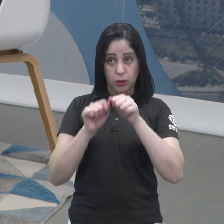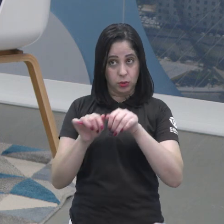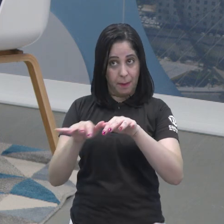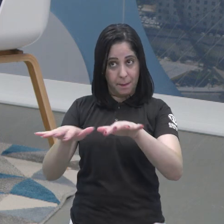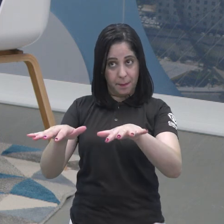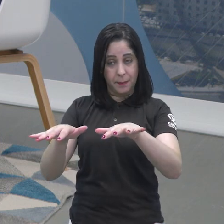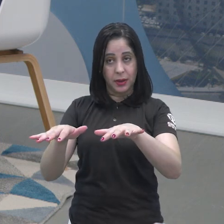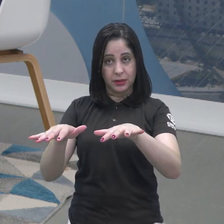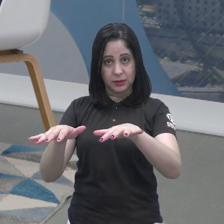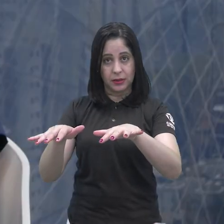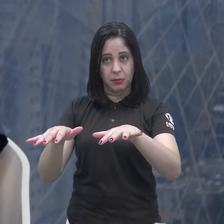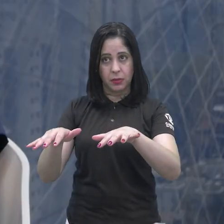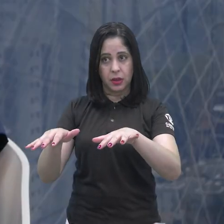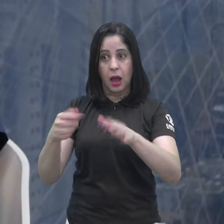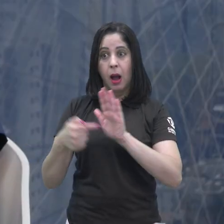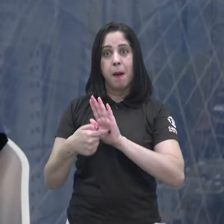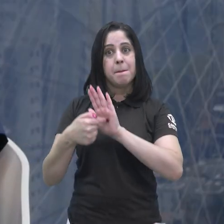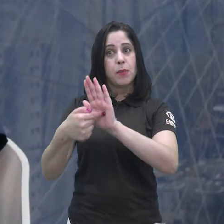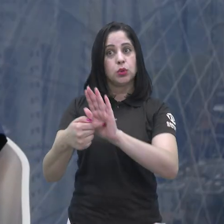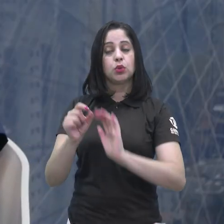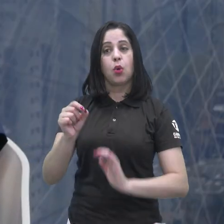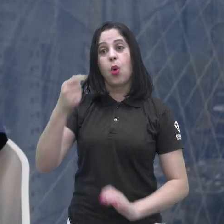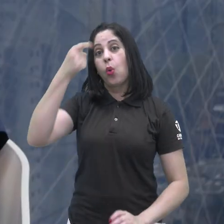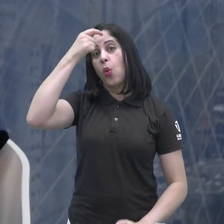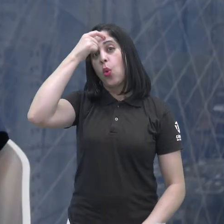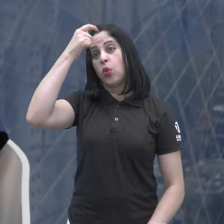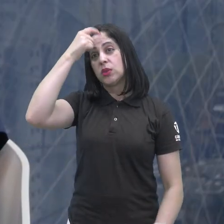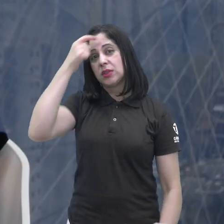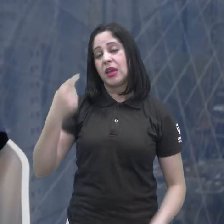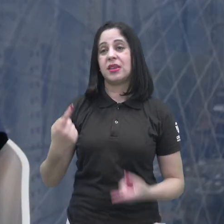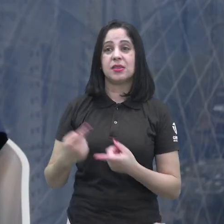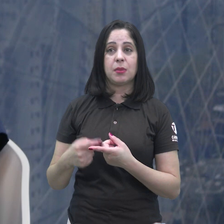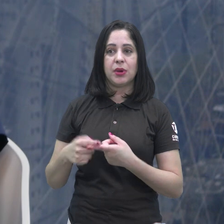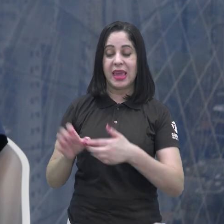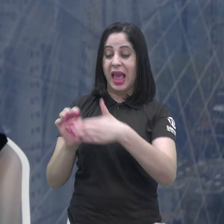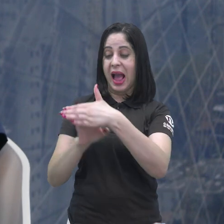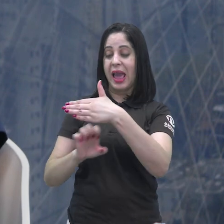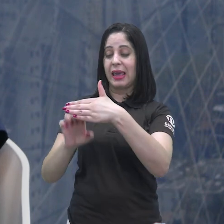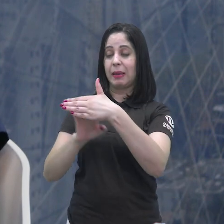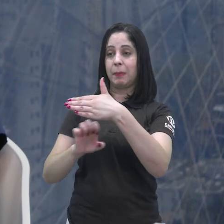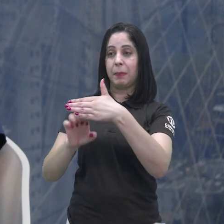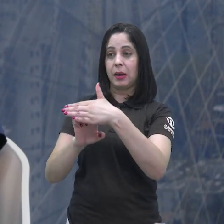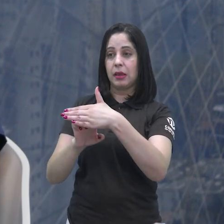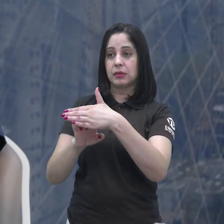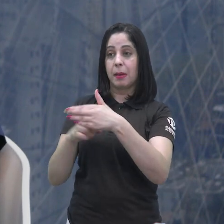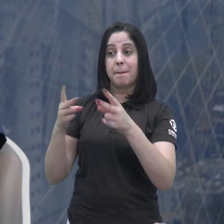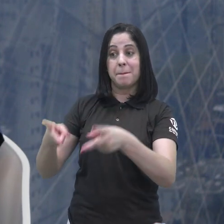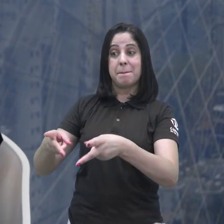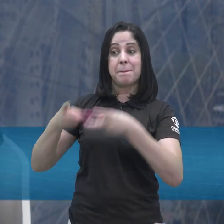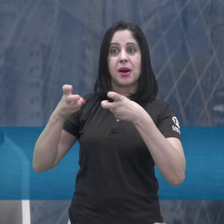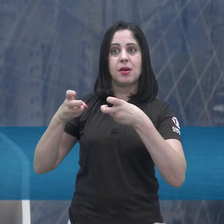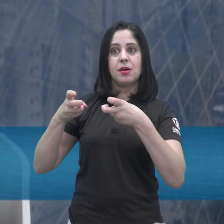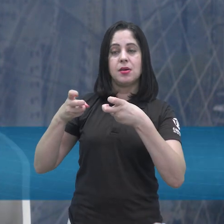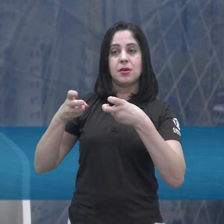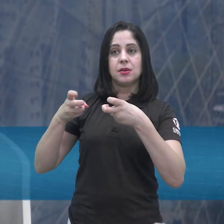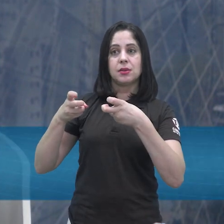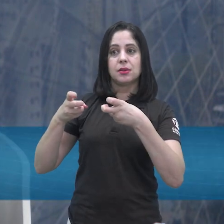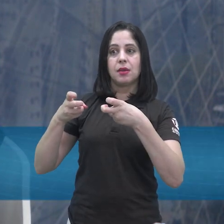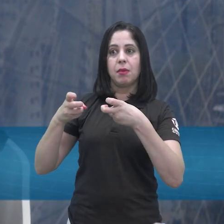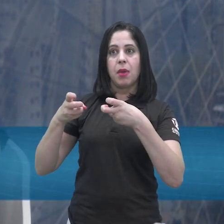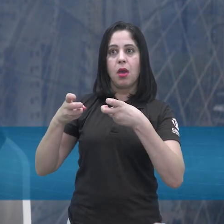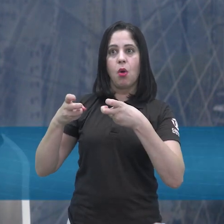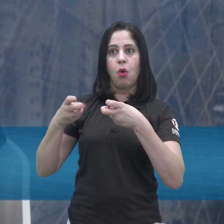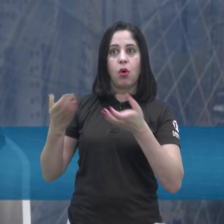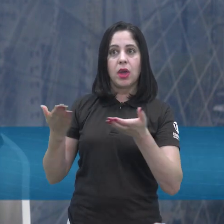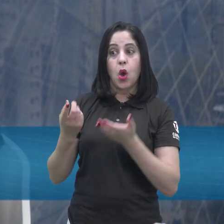pandemia ela trouxe para a gente uma conscientização, né, tanto dos gastos de recursos que a gente chama de recursos